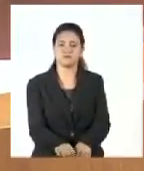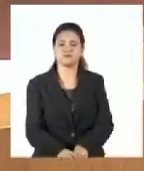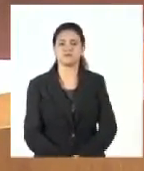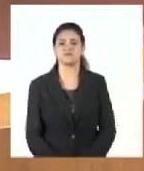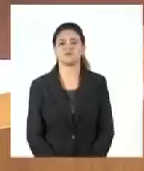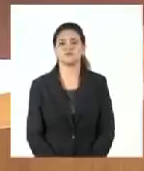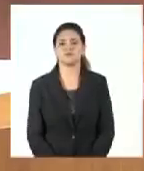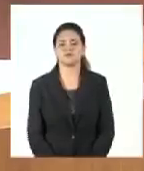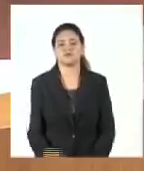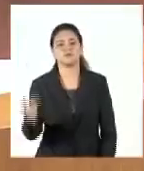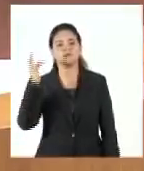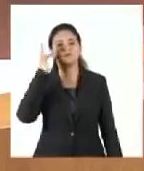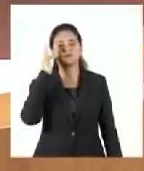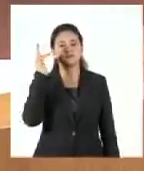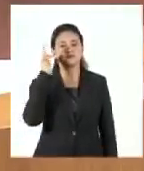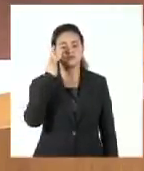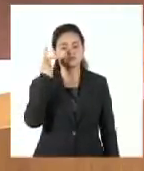Dino,